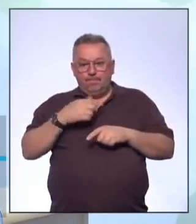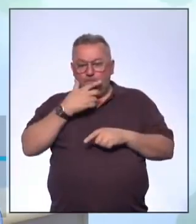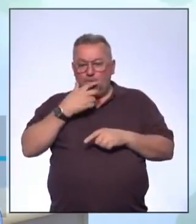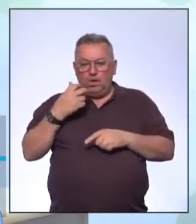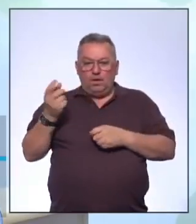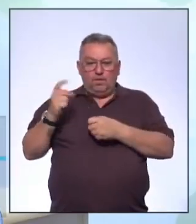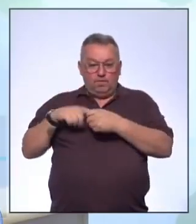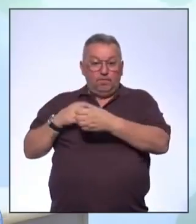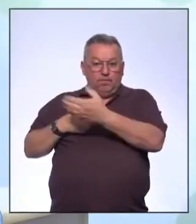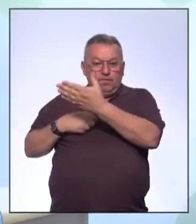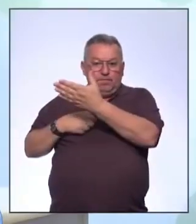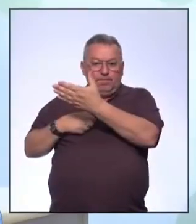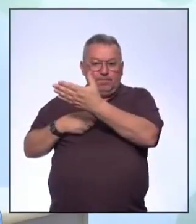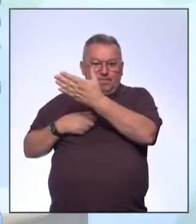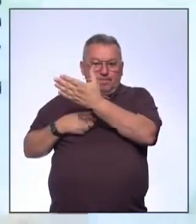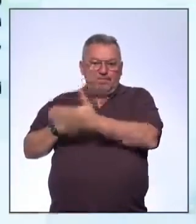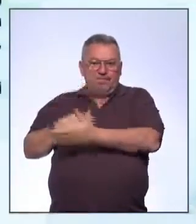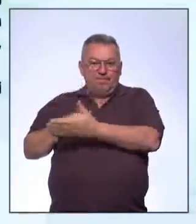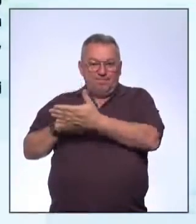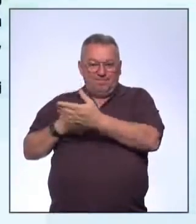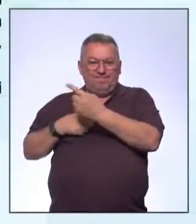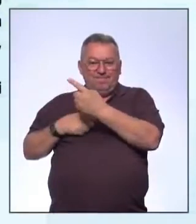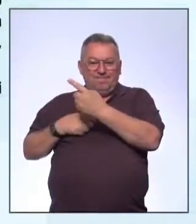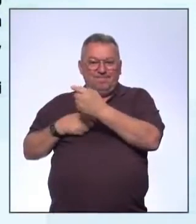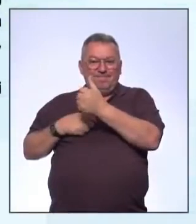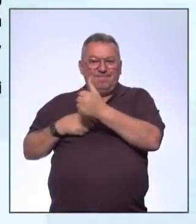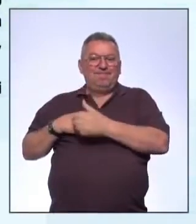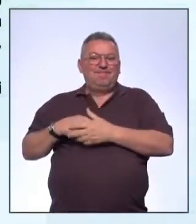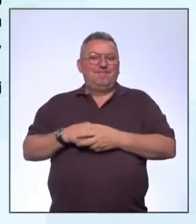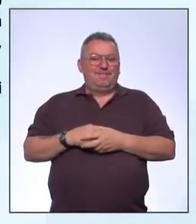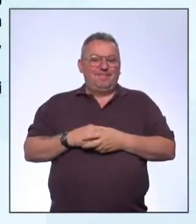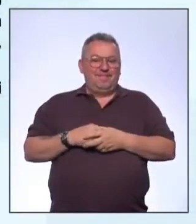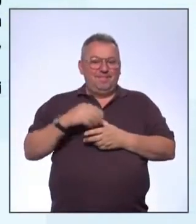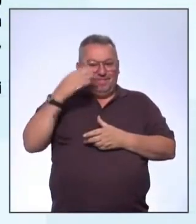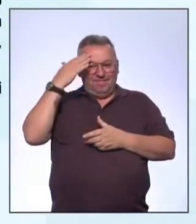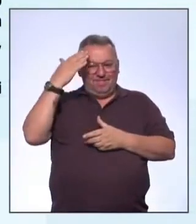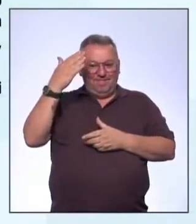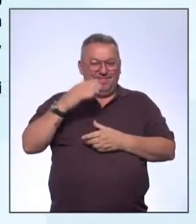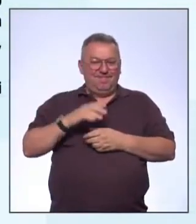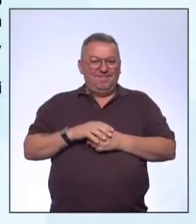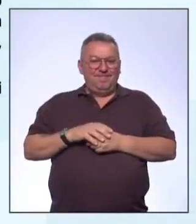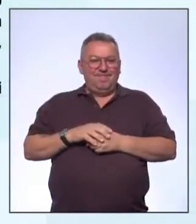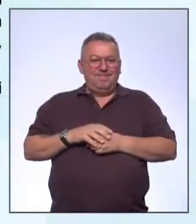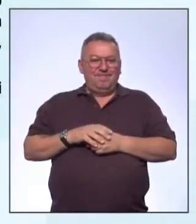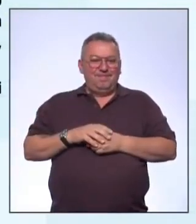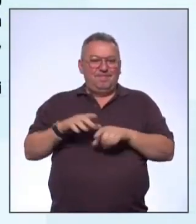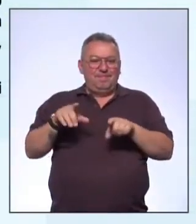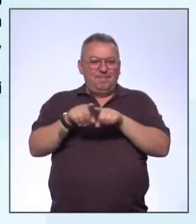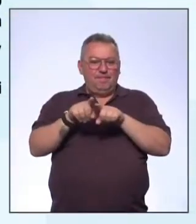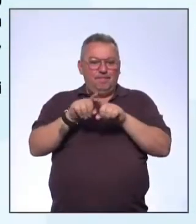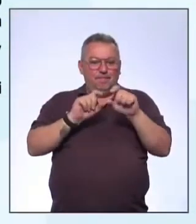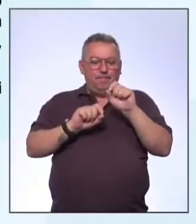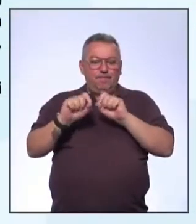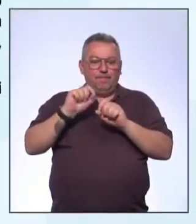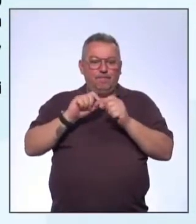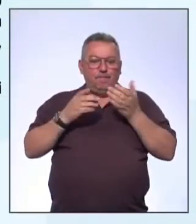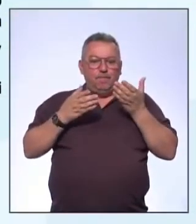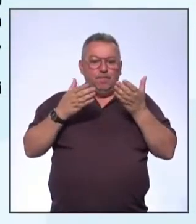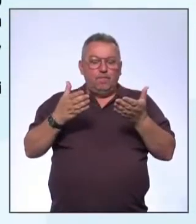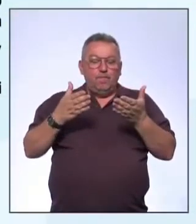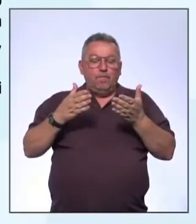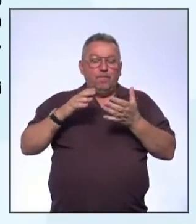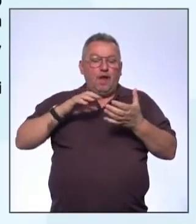no texto, para nós fazermos a análise, muito bem, obrigado. Então, o que motivou a revolta